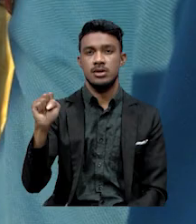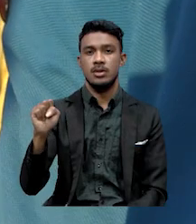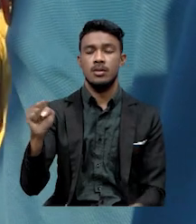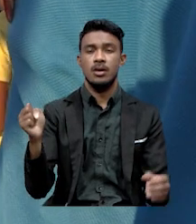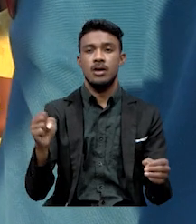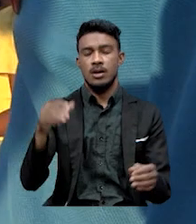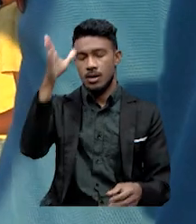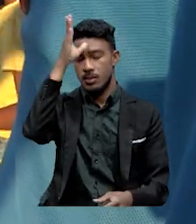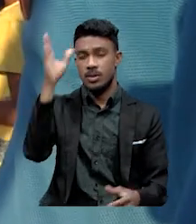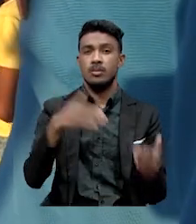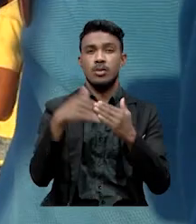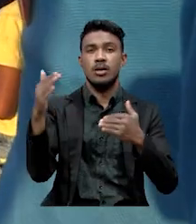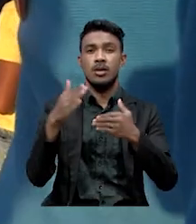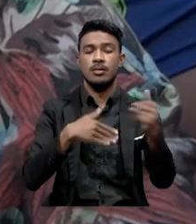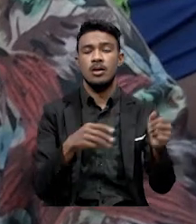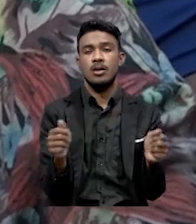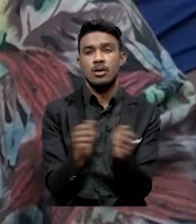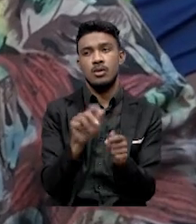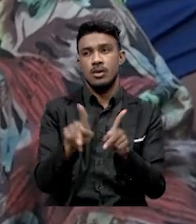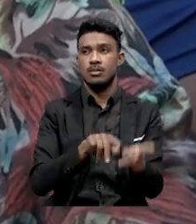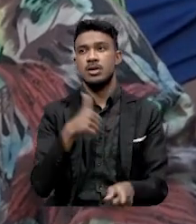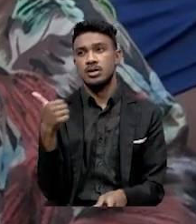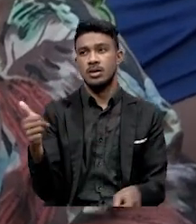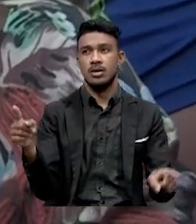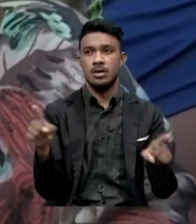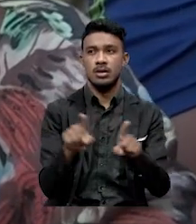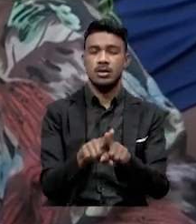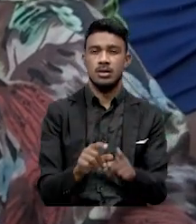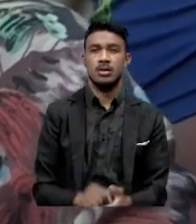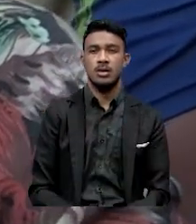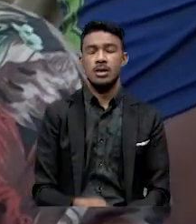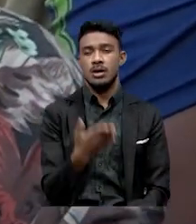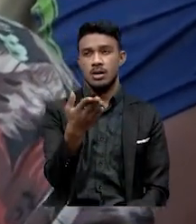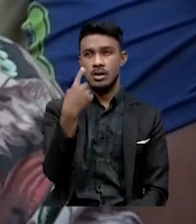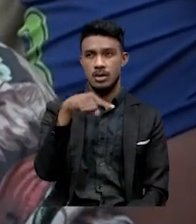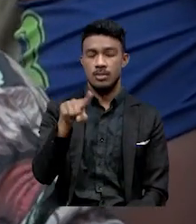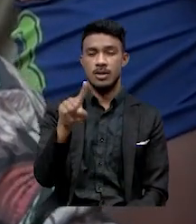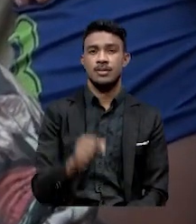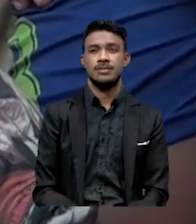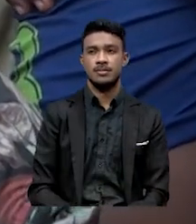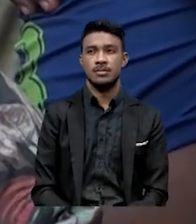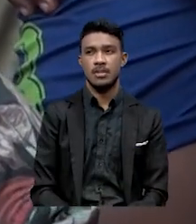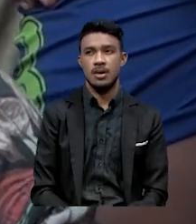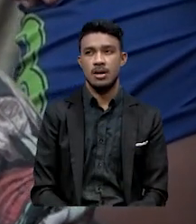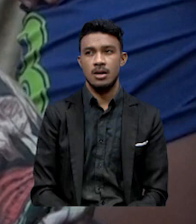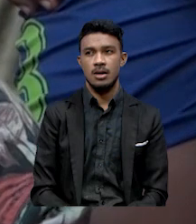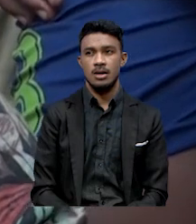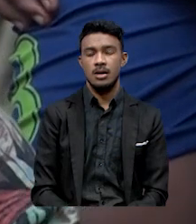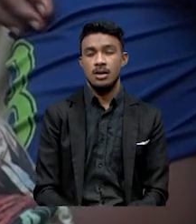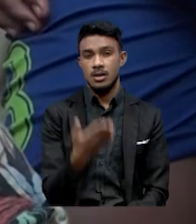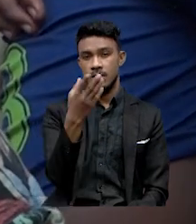ho ema balun. Bolu ka pa wei wei de na para respedia ni babe. Se para nia to de mbe